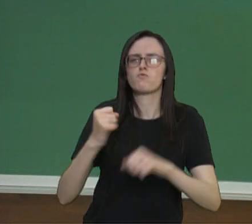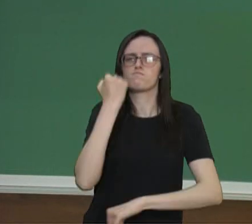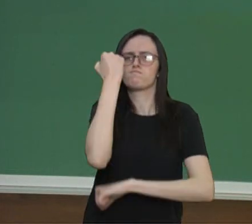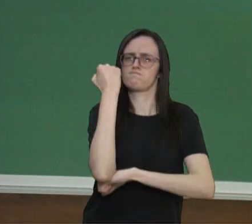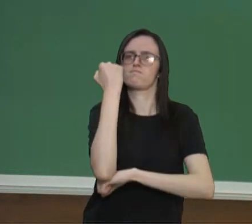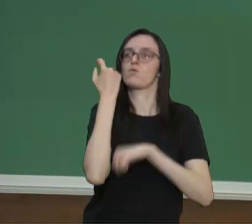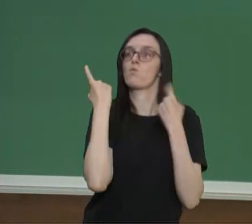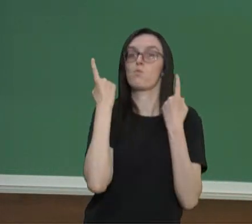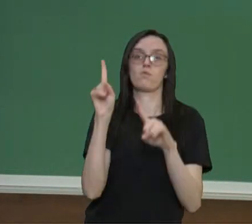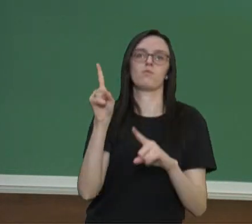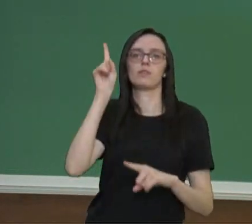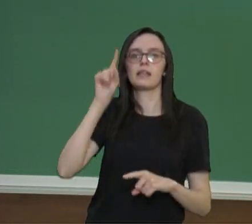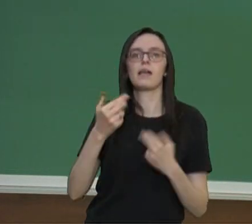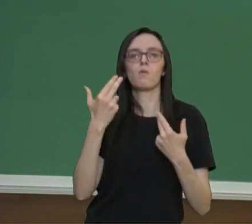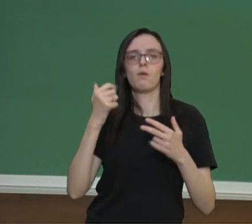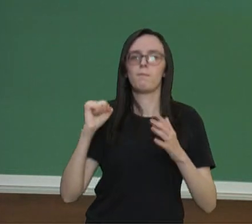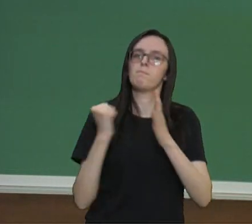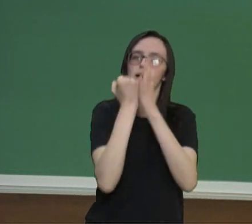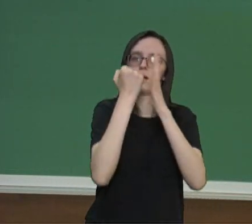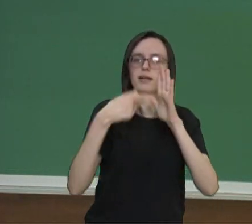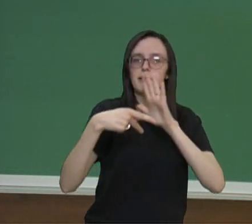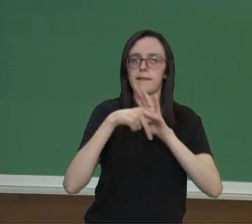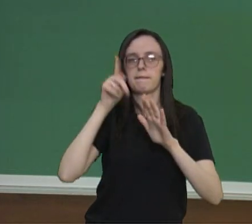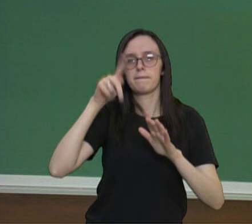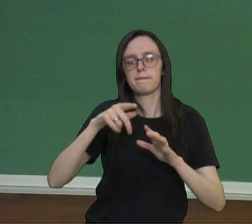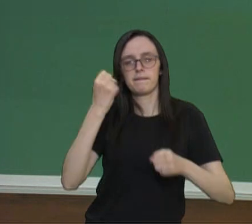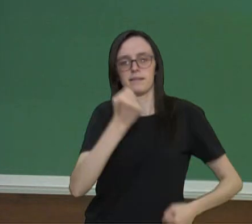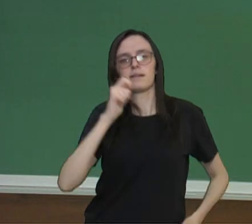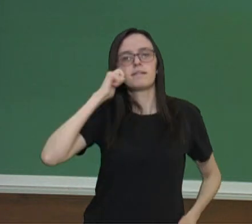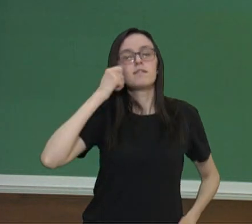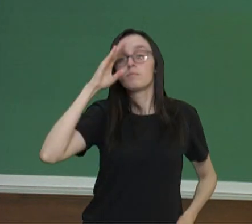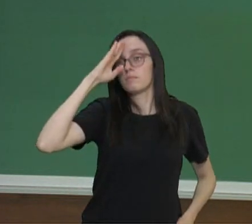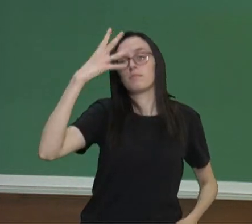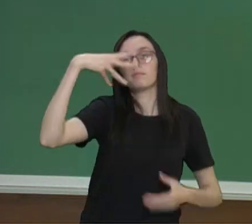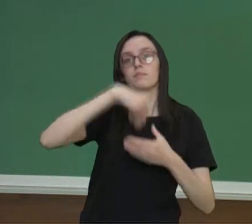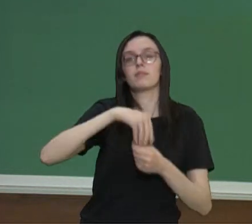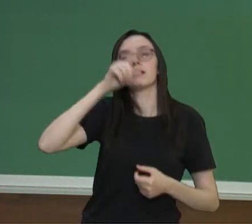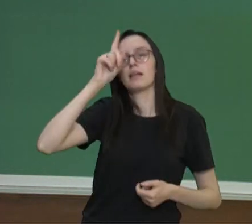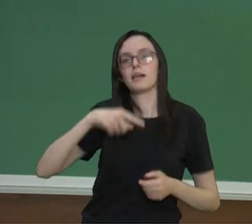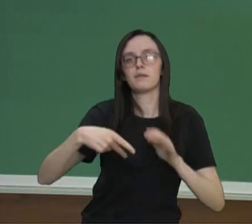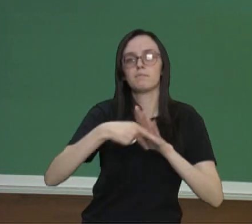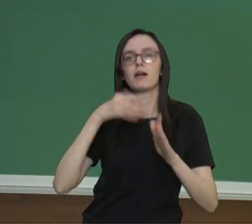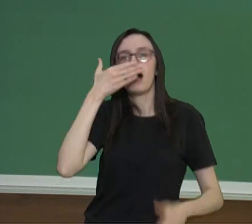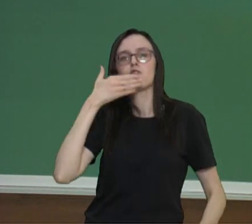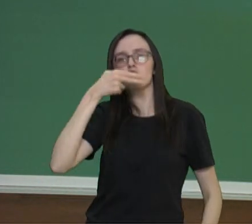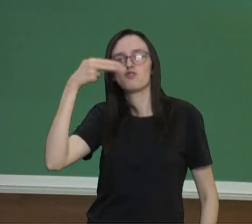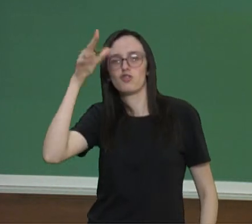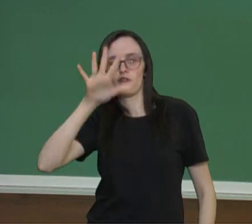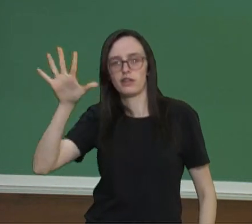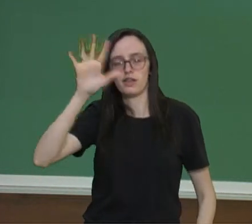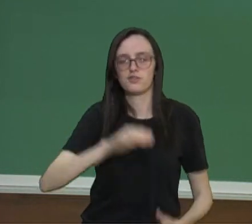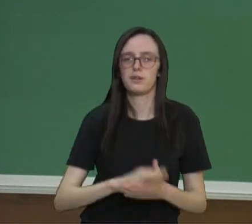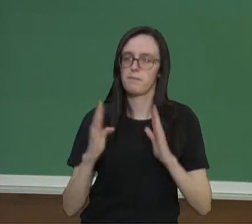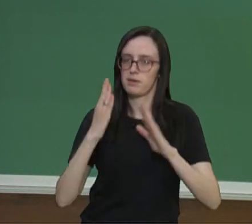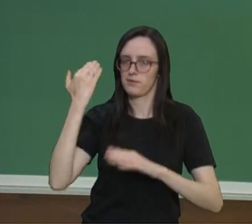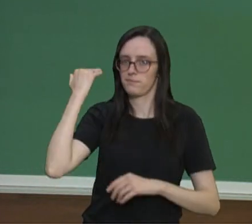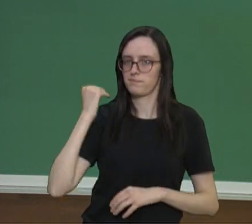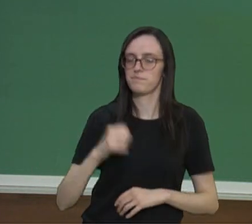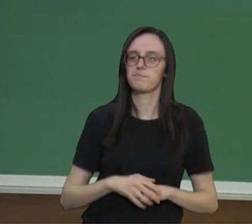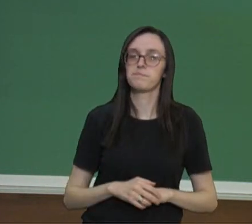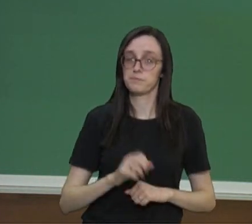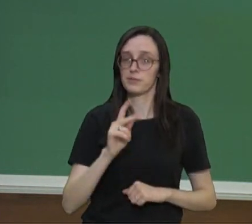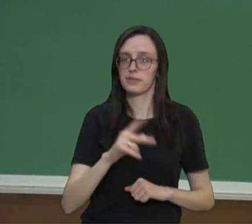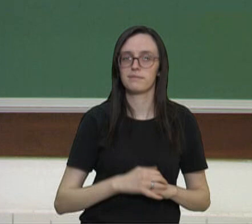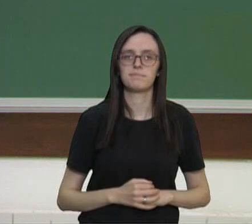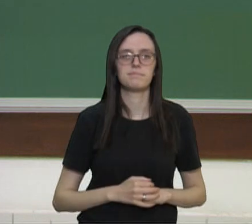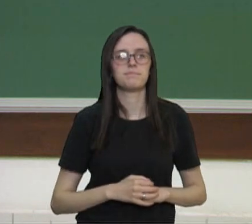principal palavra que marca os quilombos dentro, principalmente da sociedade colonial açucareira do Nordeste. Resistência,